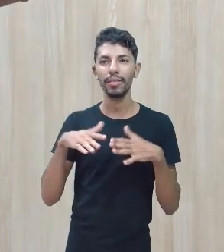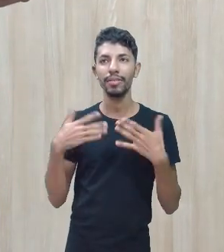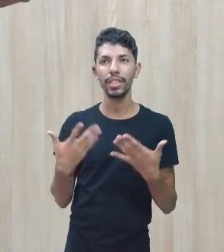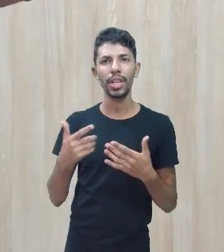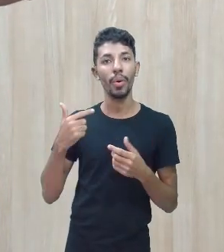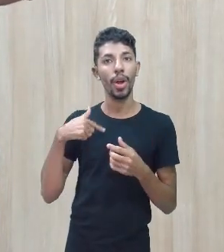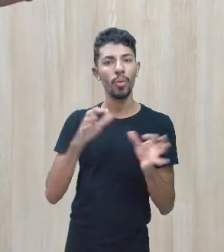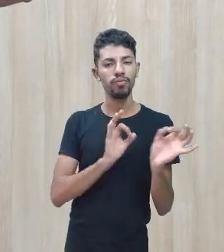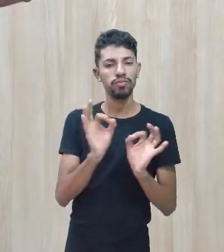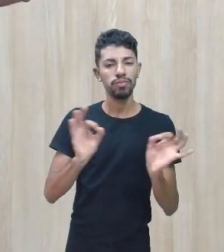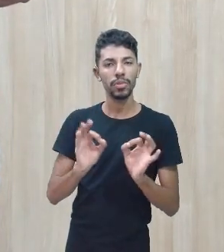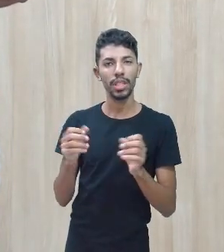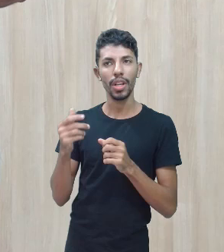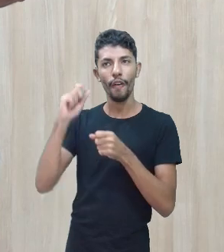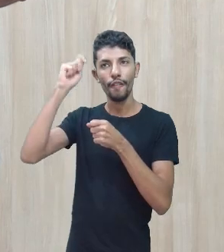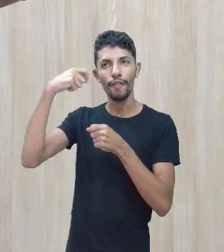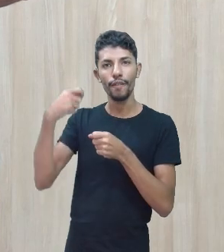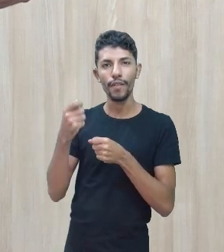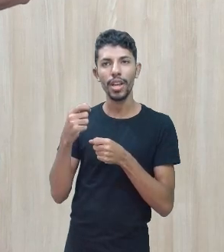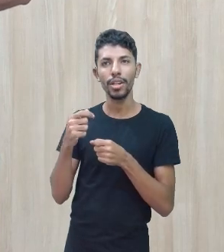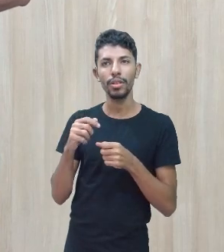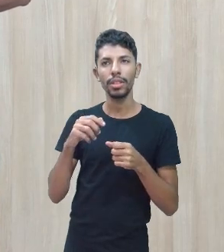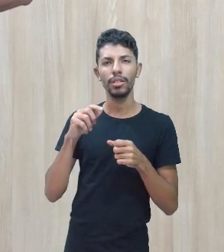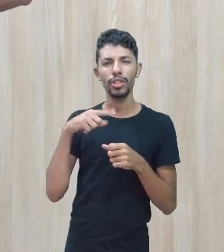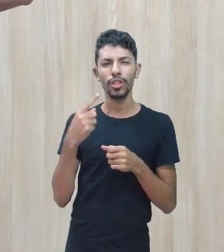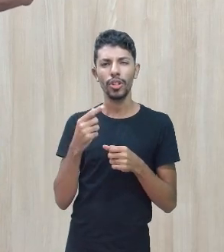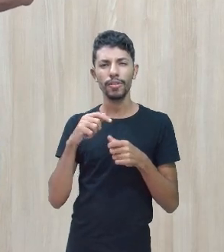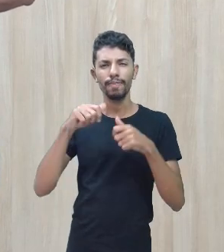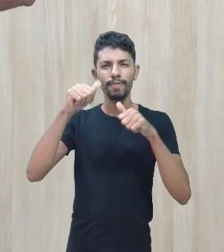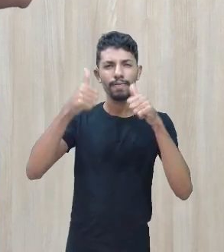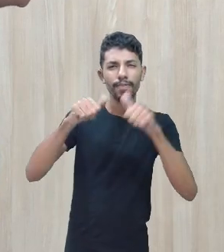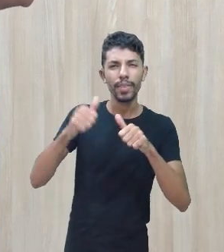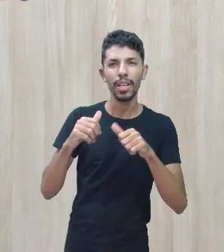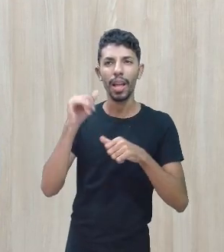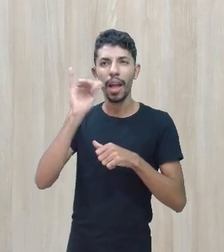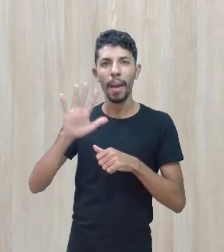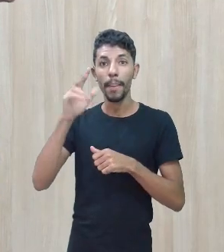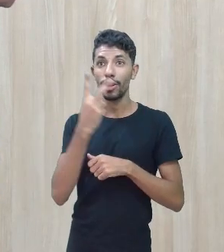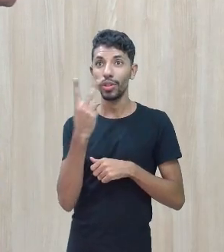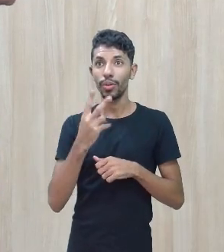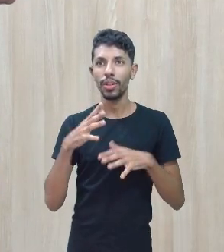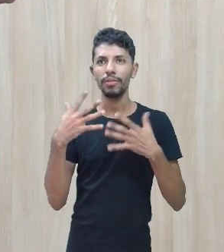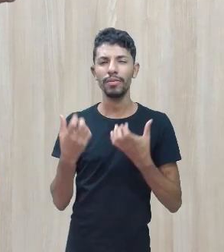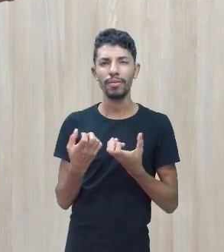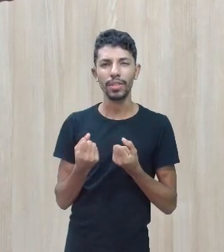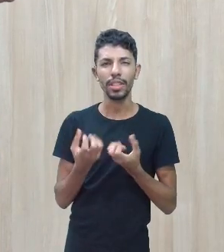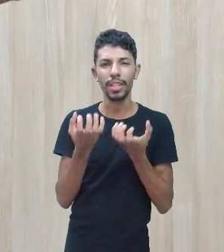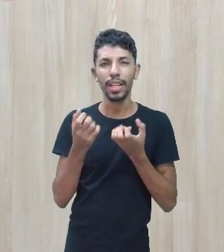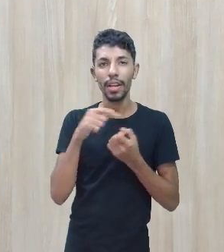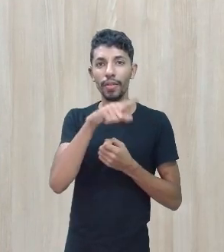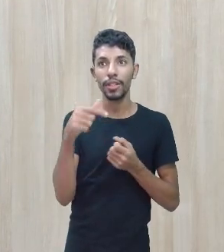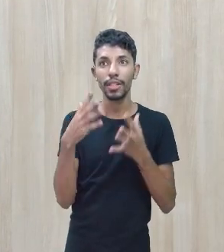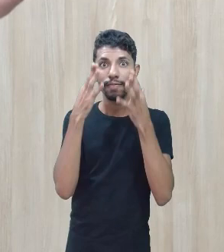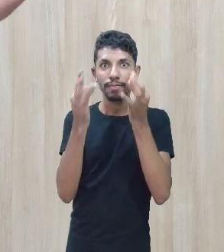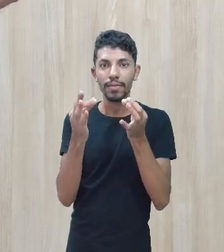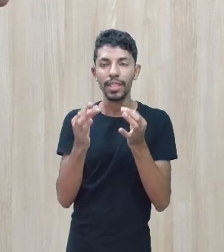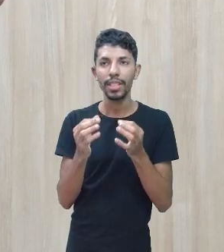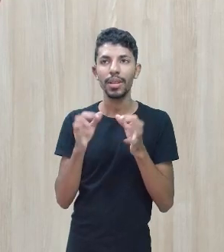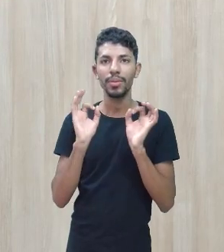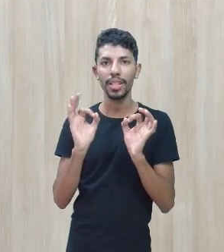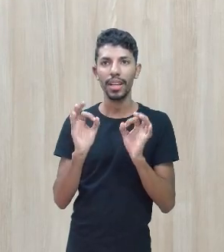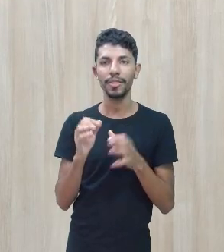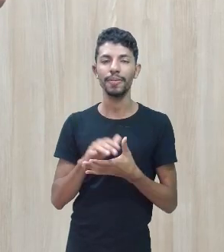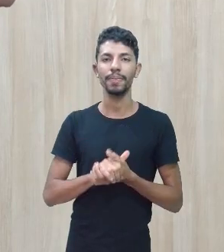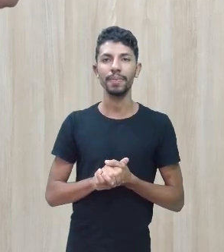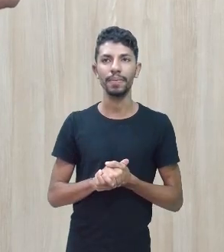essas imagens e eu queria que vocês acompanhassem aqui com bastante atenção. Então, vamos lá ver o nosso vídeo onde a gente mergulha nessas